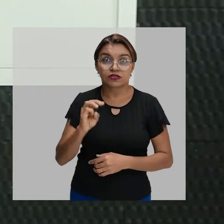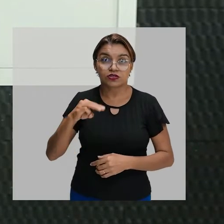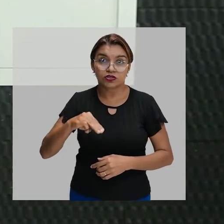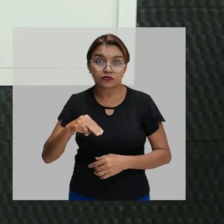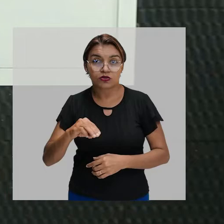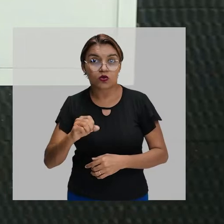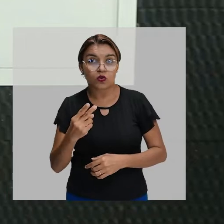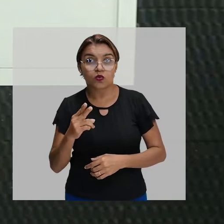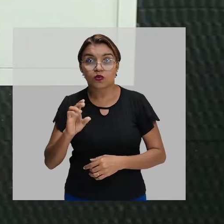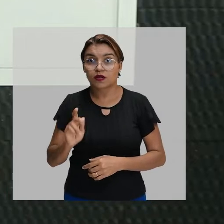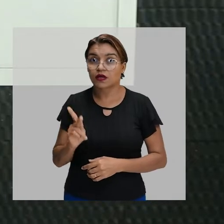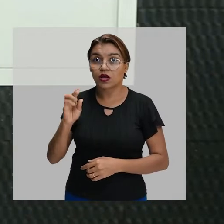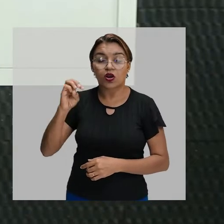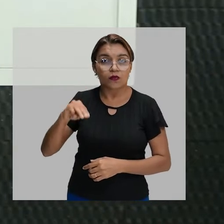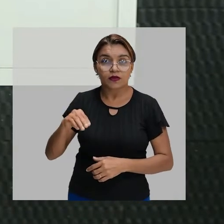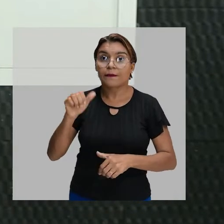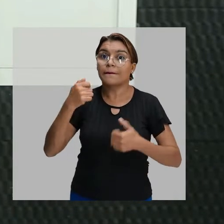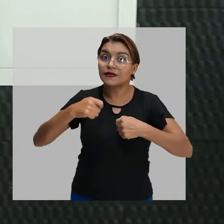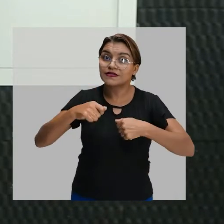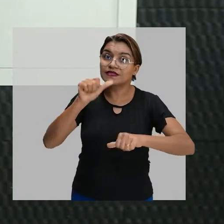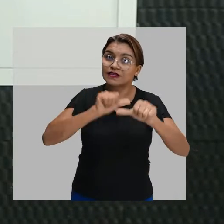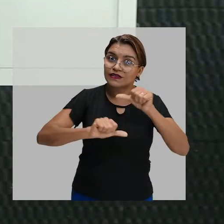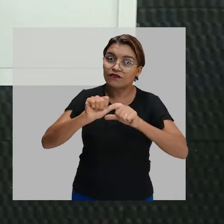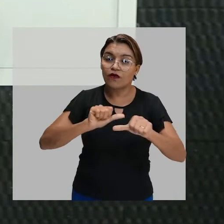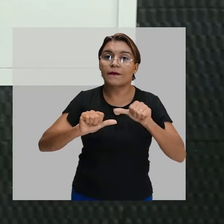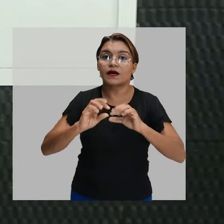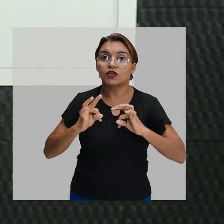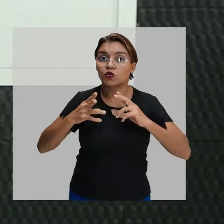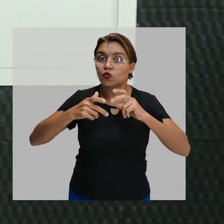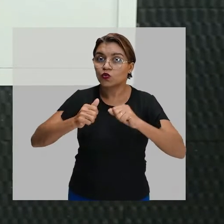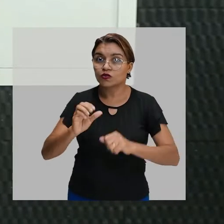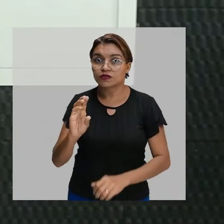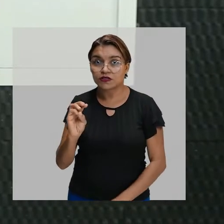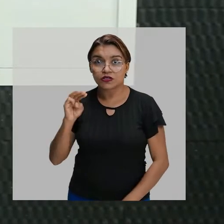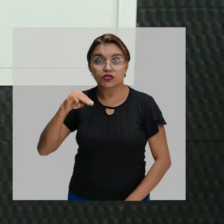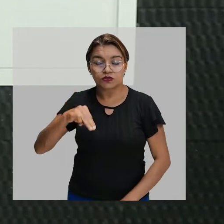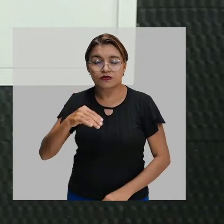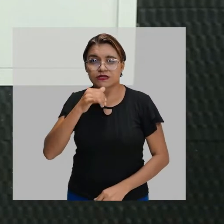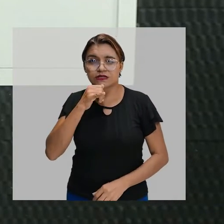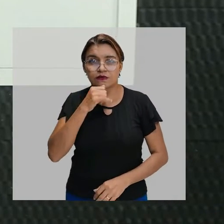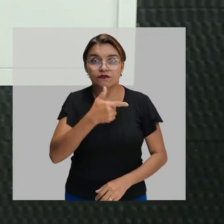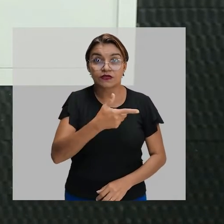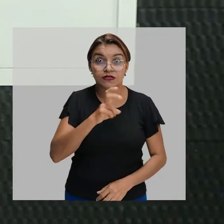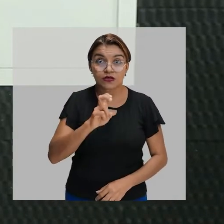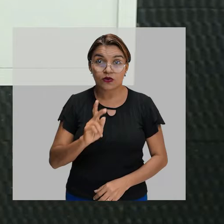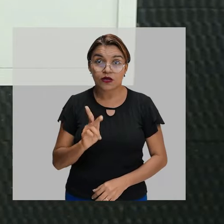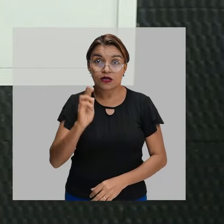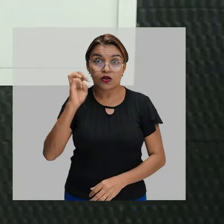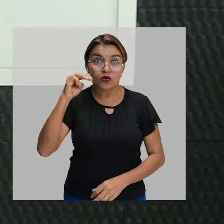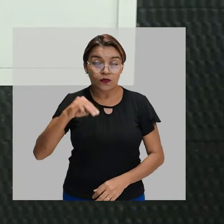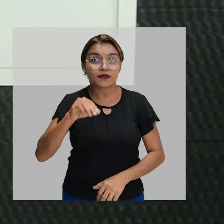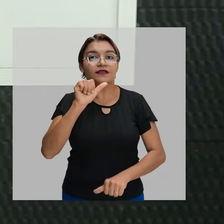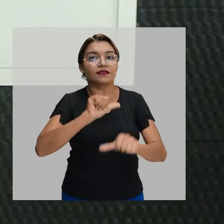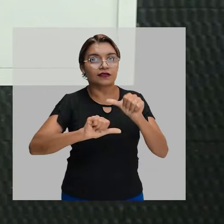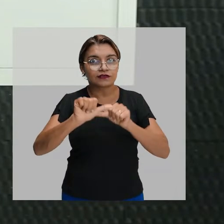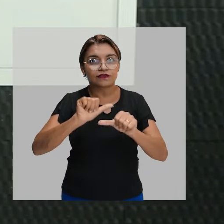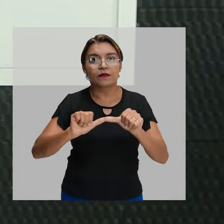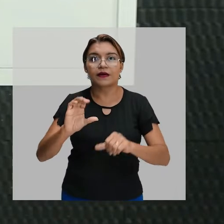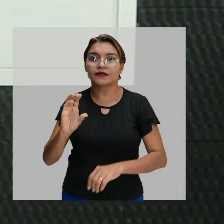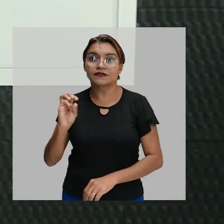quilômetros eu vou transformar tudo pra centímetro tá então esse 25km em a